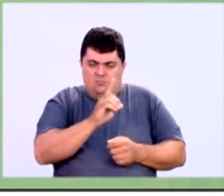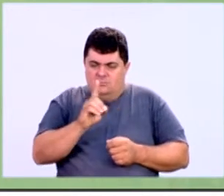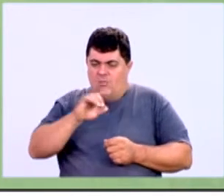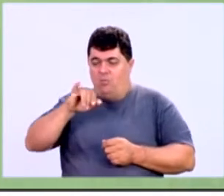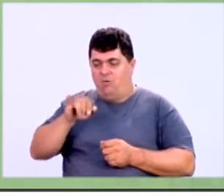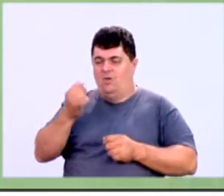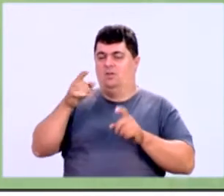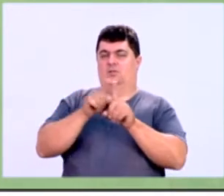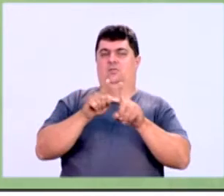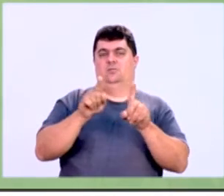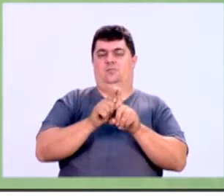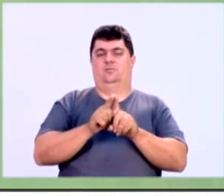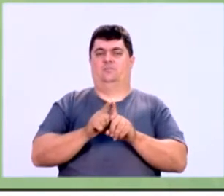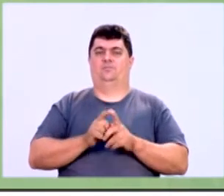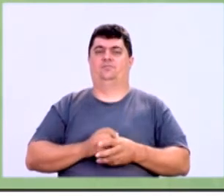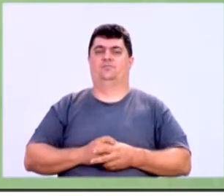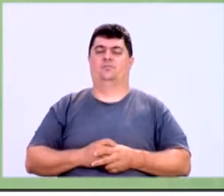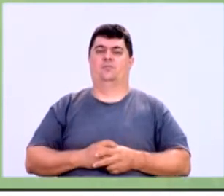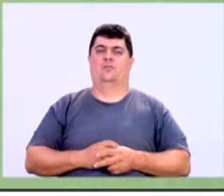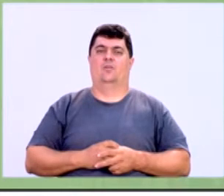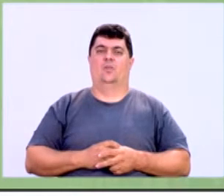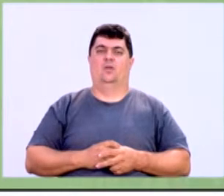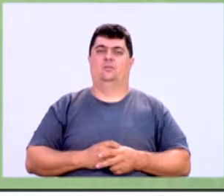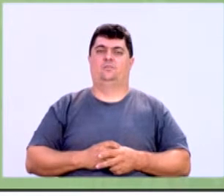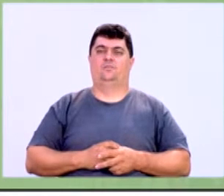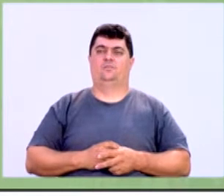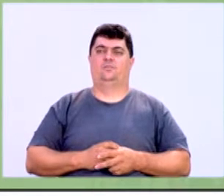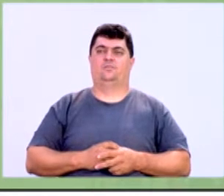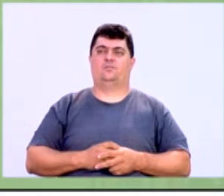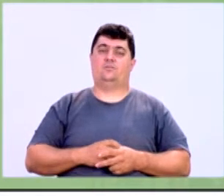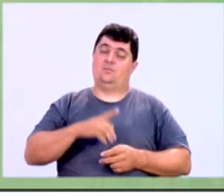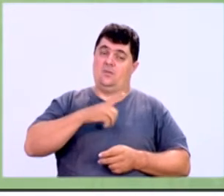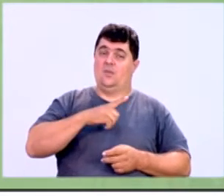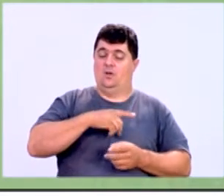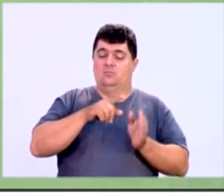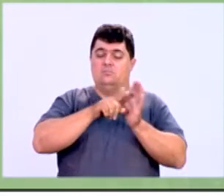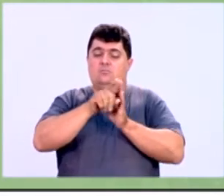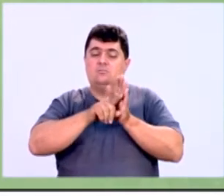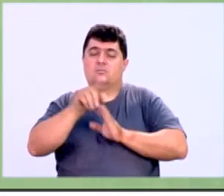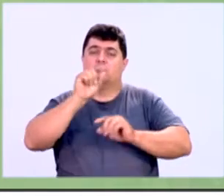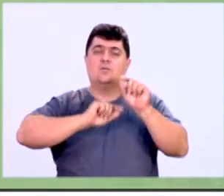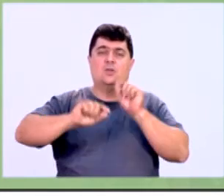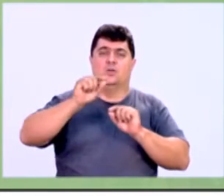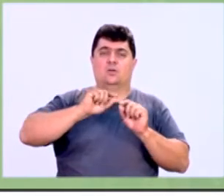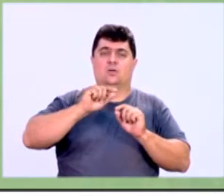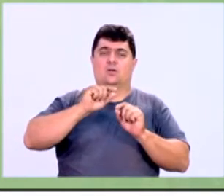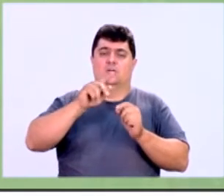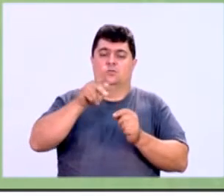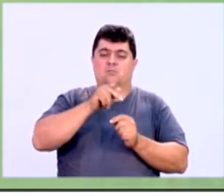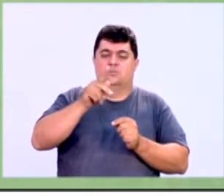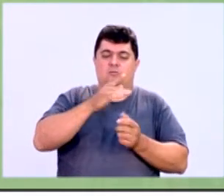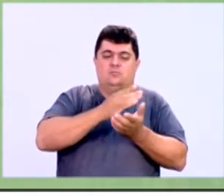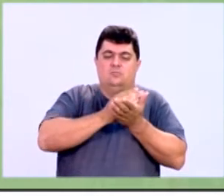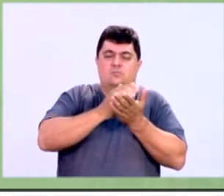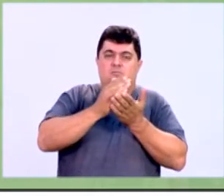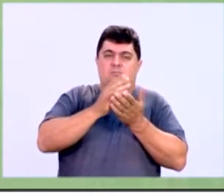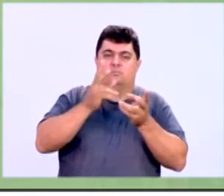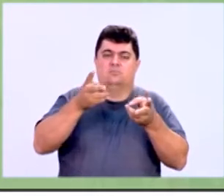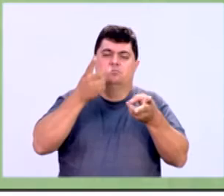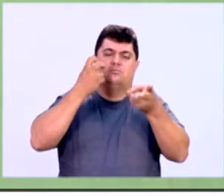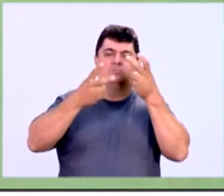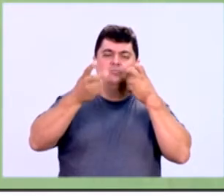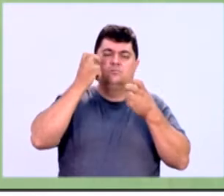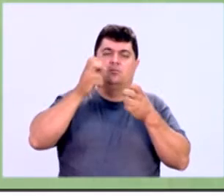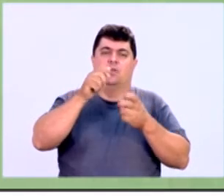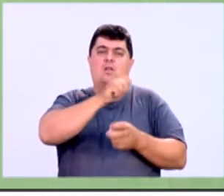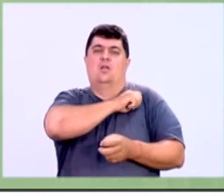adultos e vai utilizar também nessa pesquisa, né? E a pesquisa, ela faz com que o professor comece a perceber que o